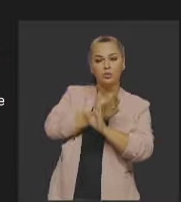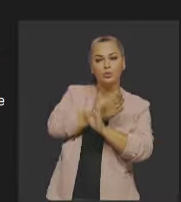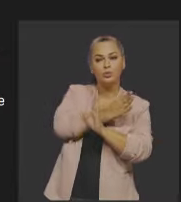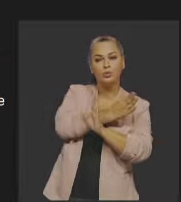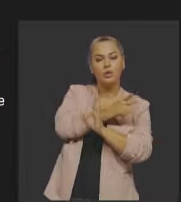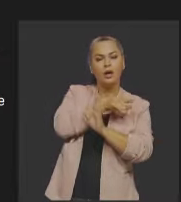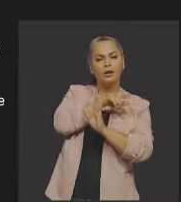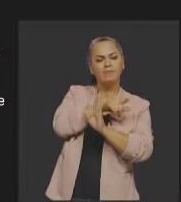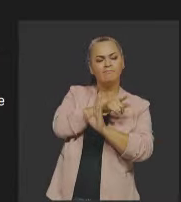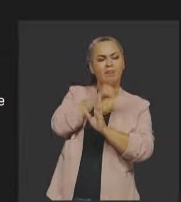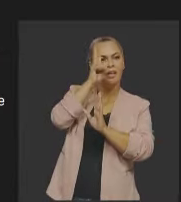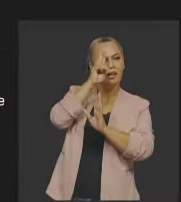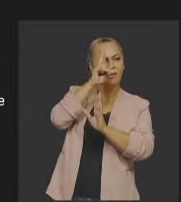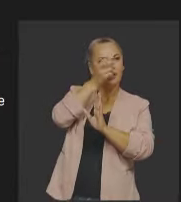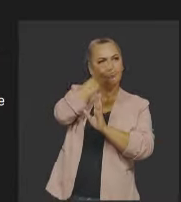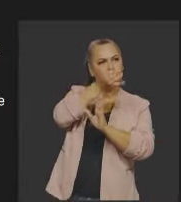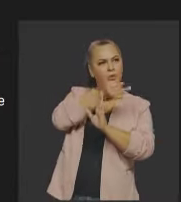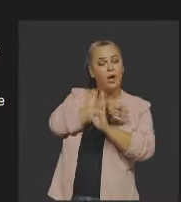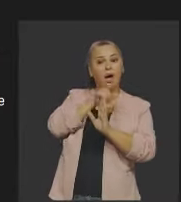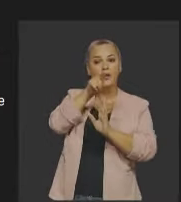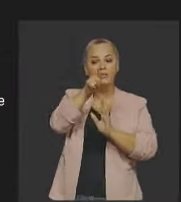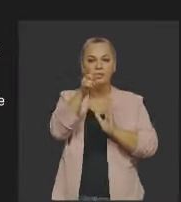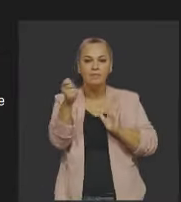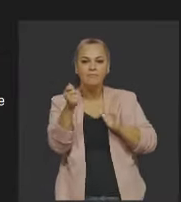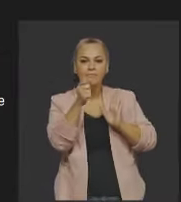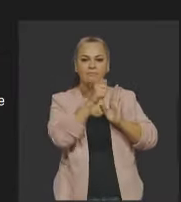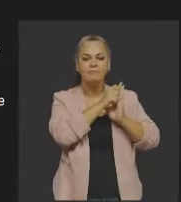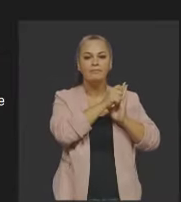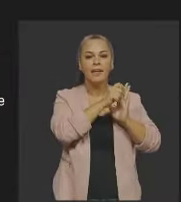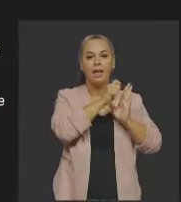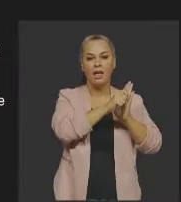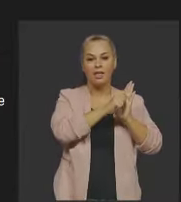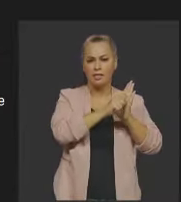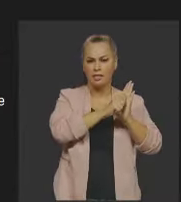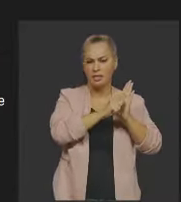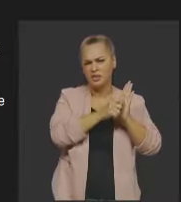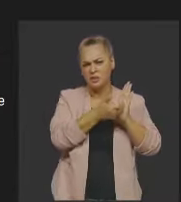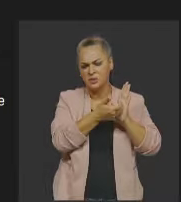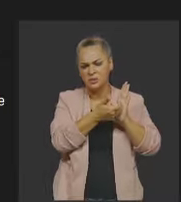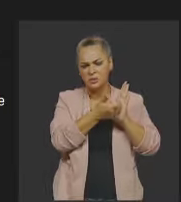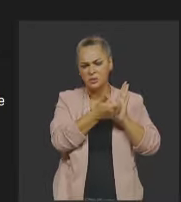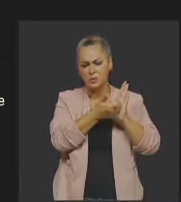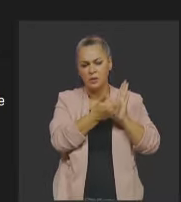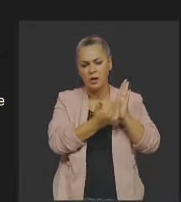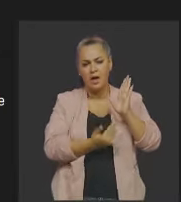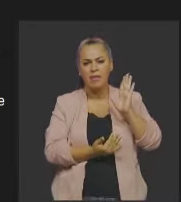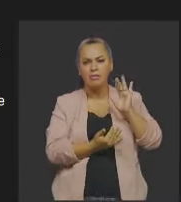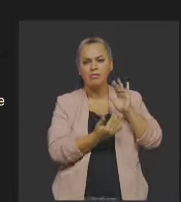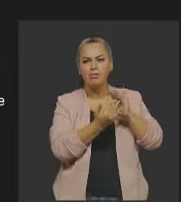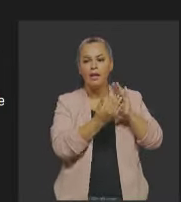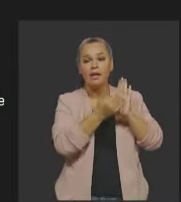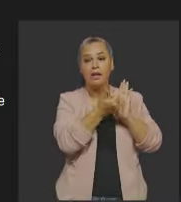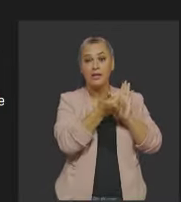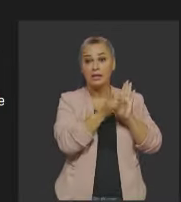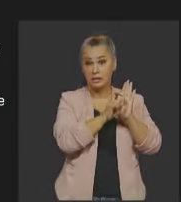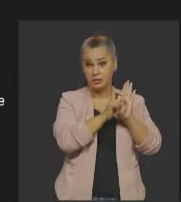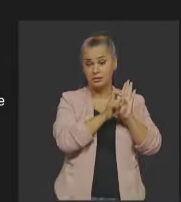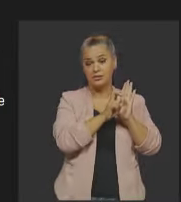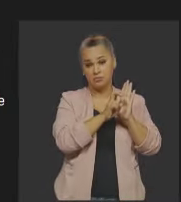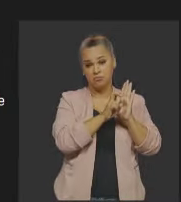um texto de 5 a 15 linhas, está pedindo um texto pequenininho, tá bom? Uma redação do Enem vai até 30